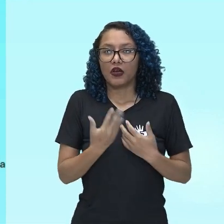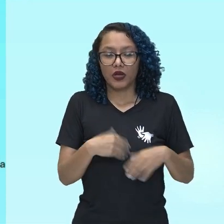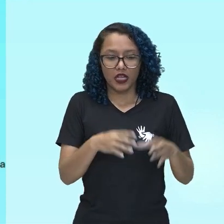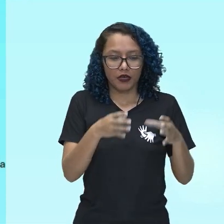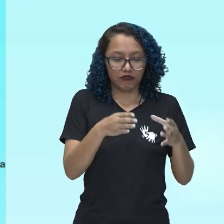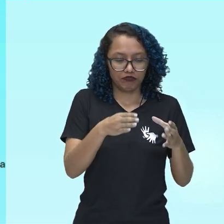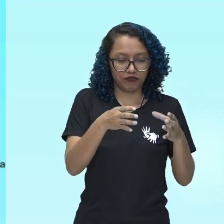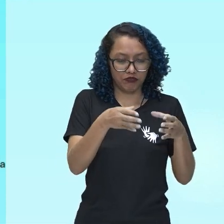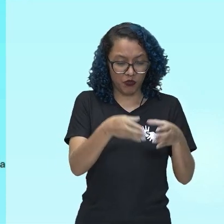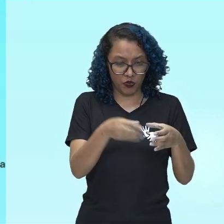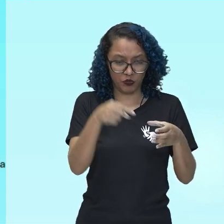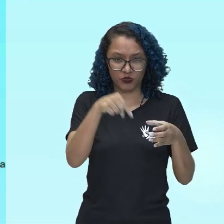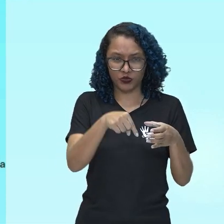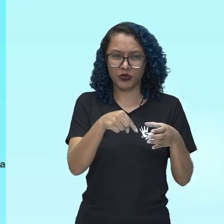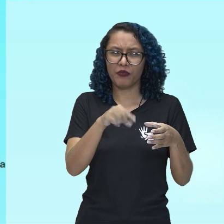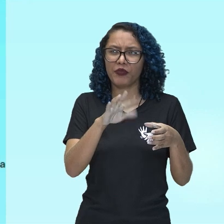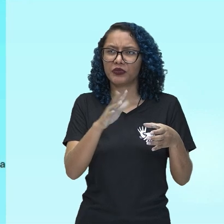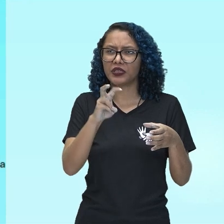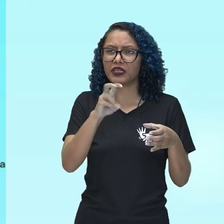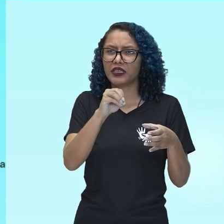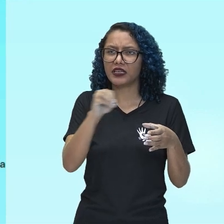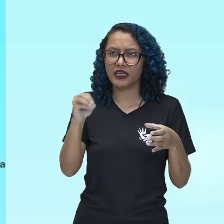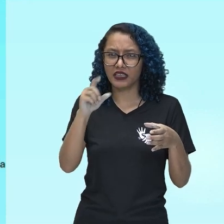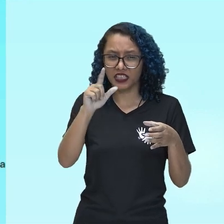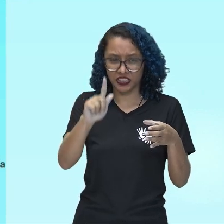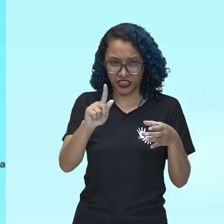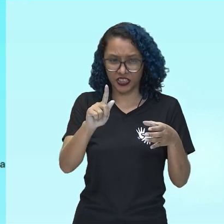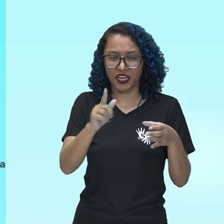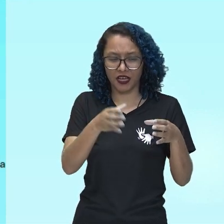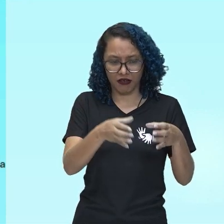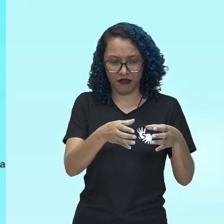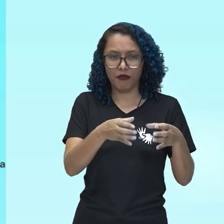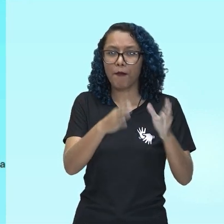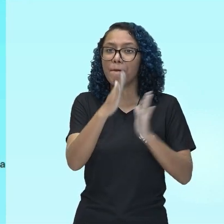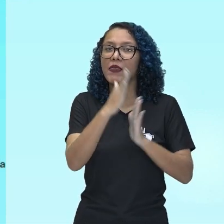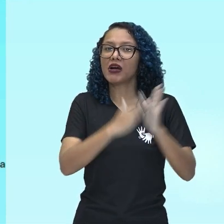que dá mais ou menos, depende do tamanho da família, né?